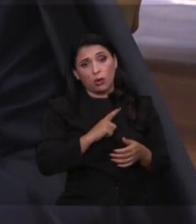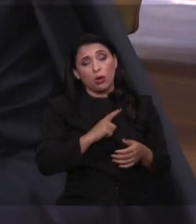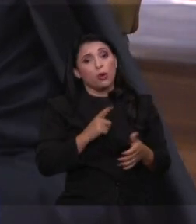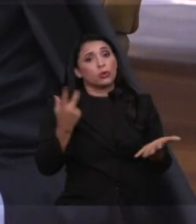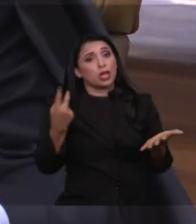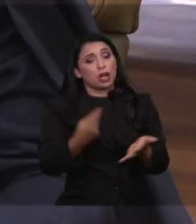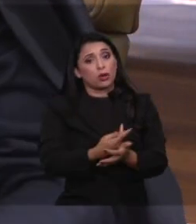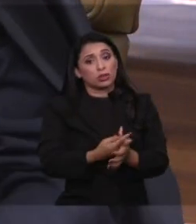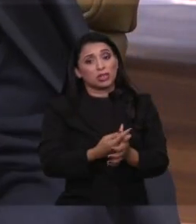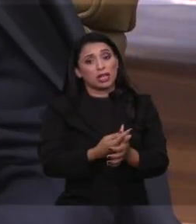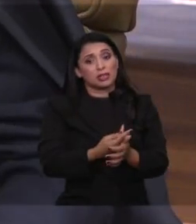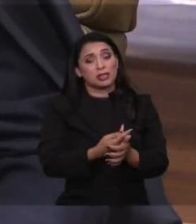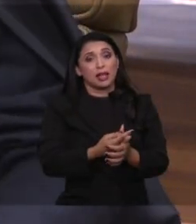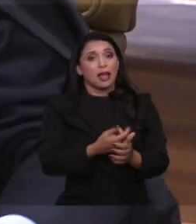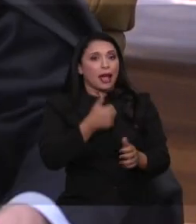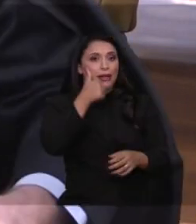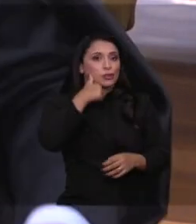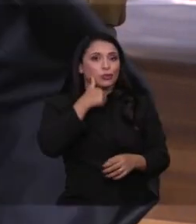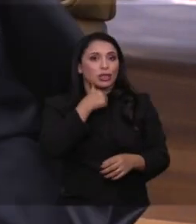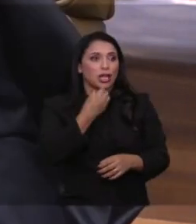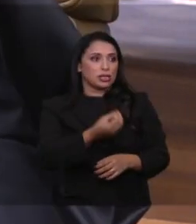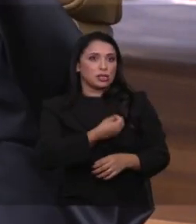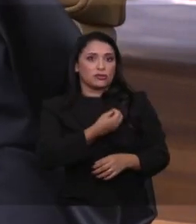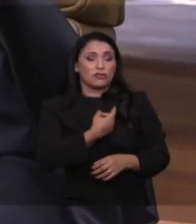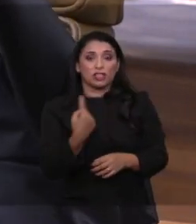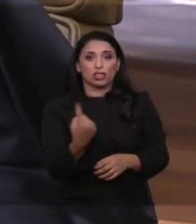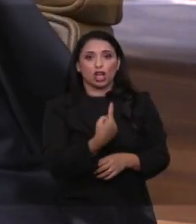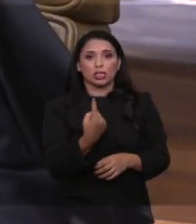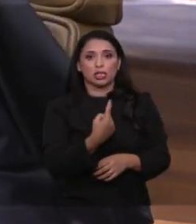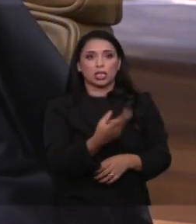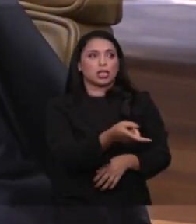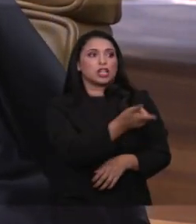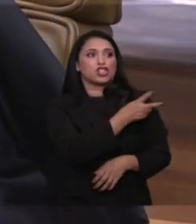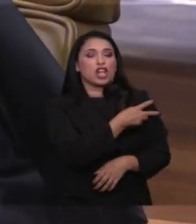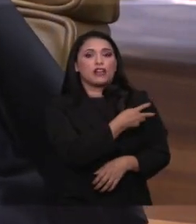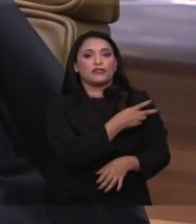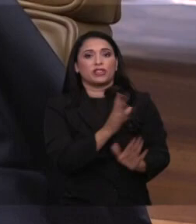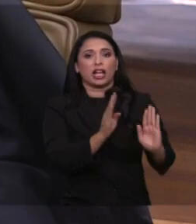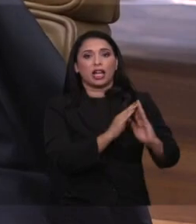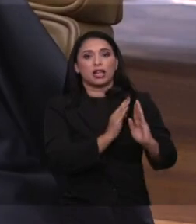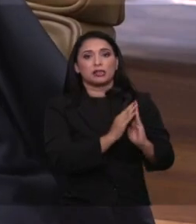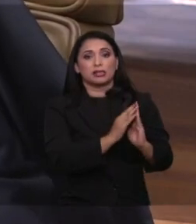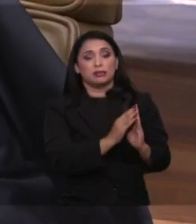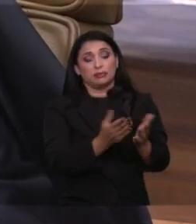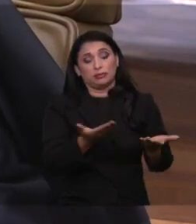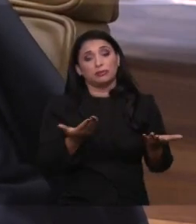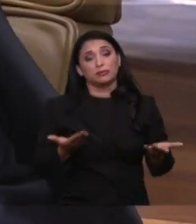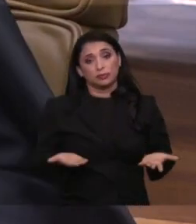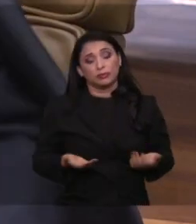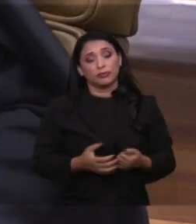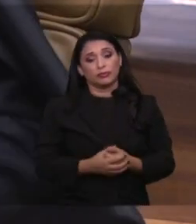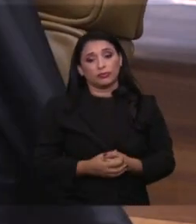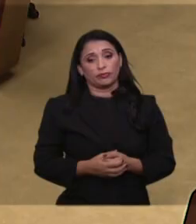são presididos, né? São por mulheres. Chefiados, são guiados, dirigidos pelas